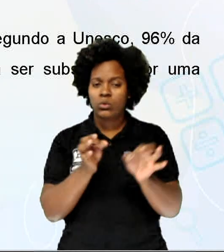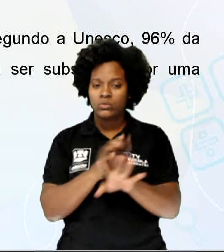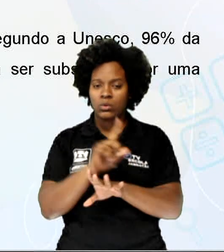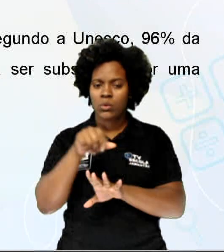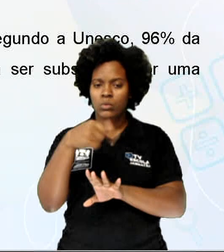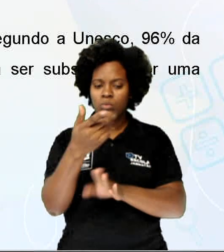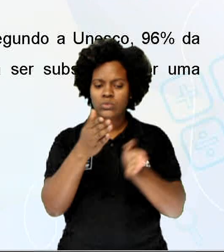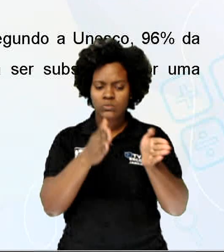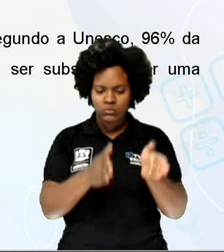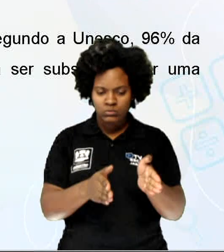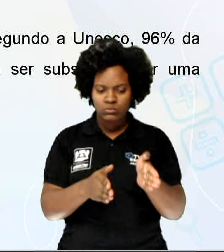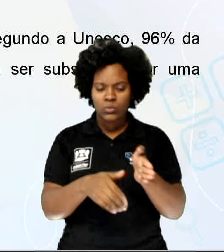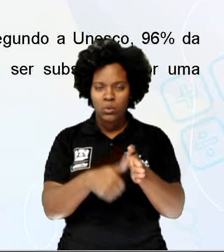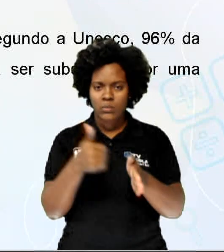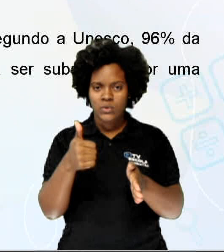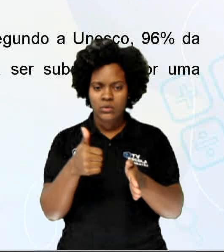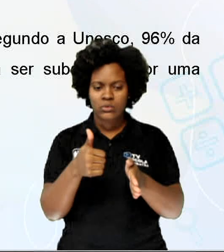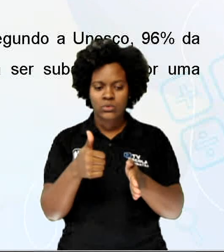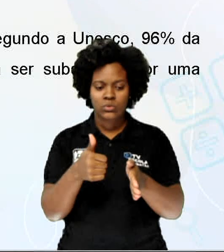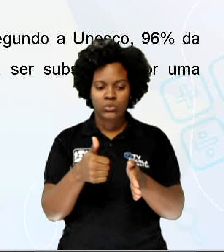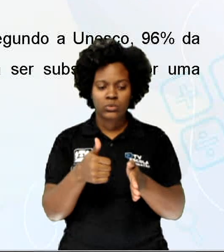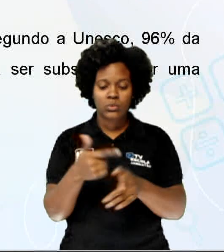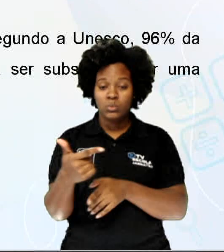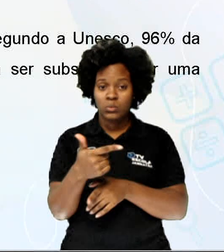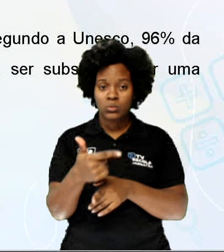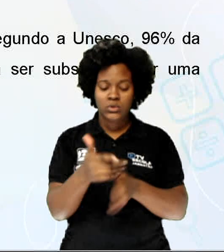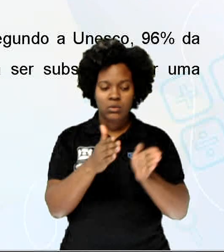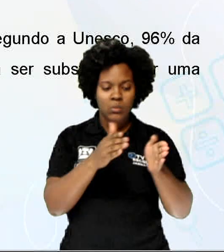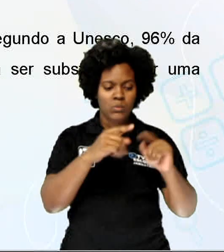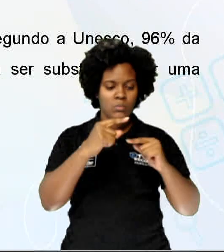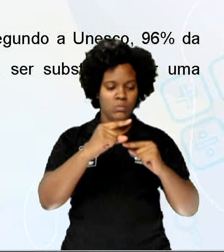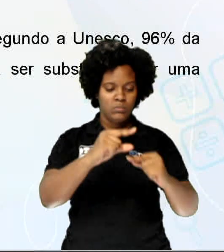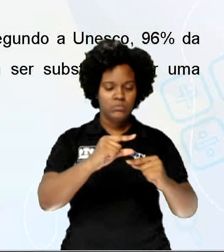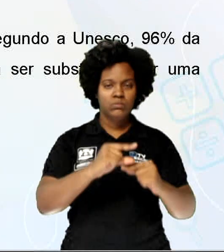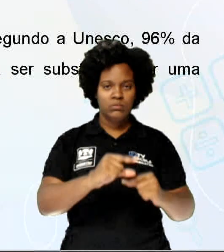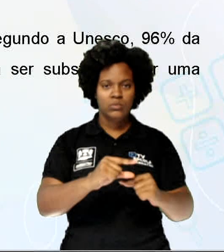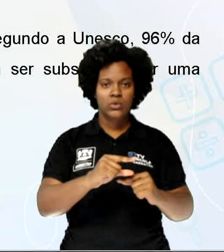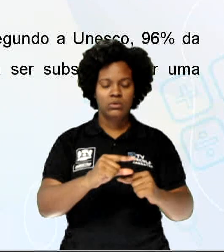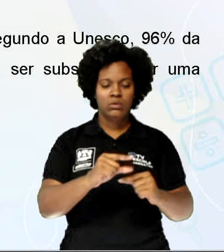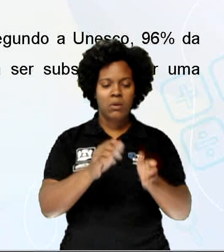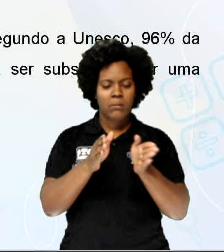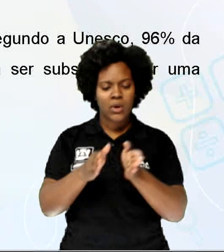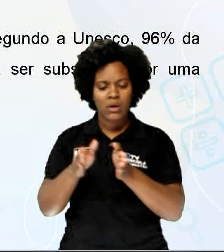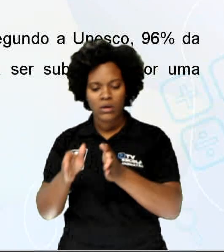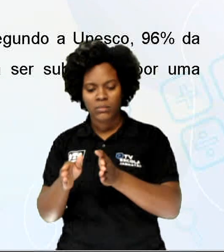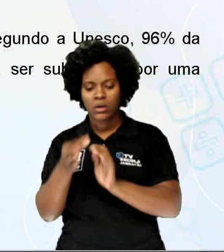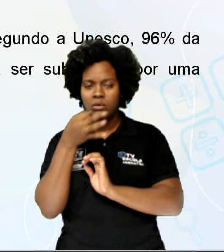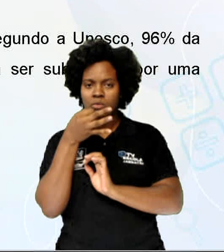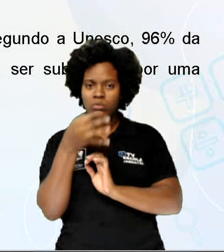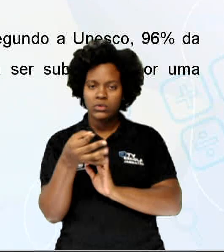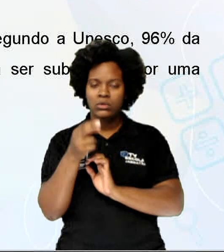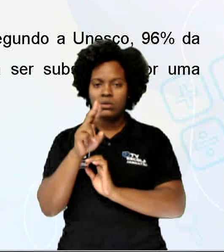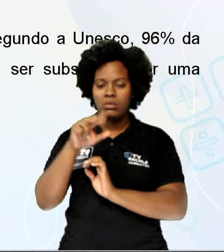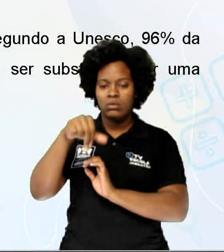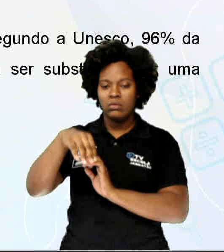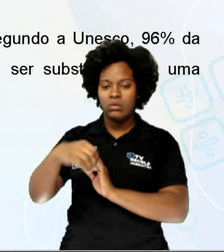primeiro período do segundo parágrafo, aí vem o trechinho, né? Segundo a Unesco,